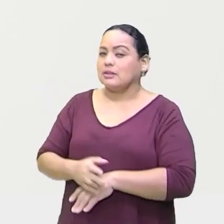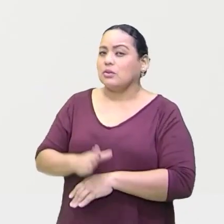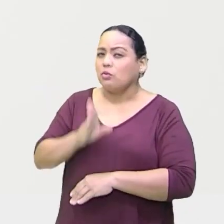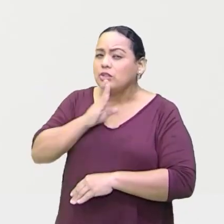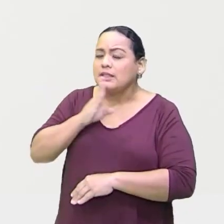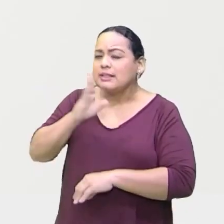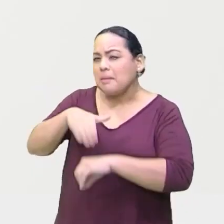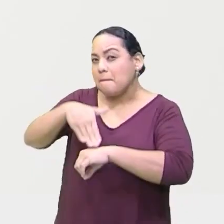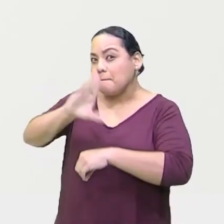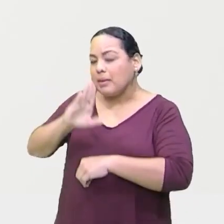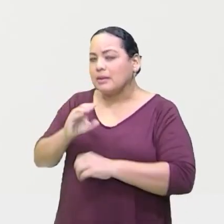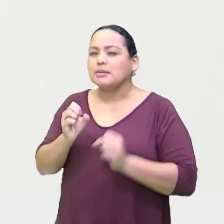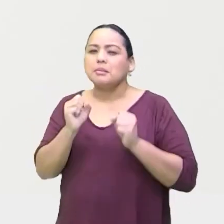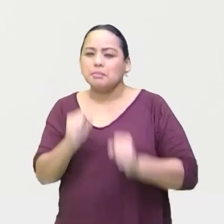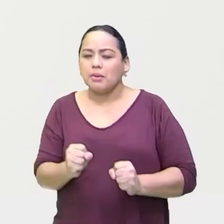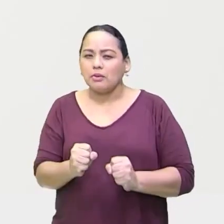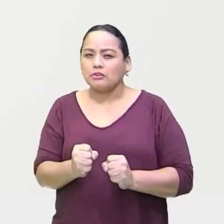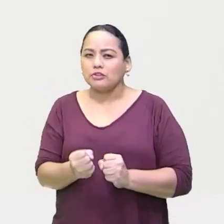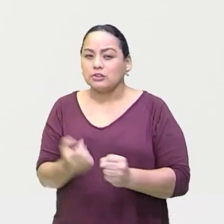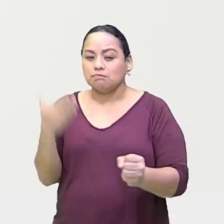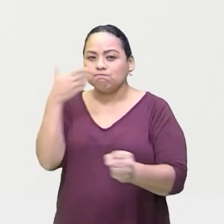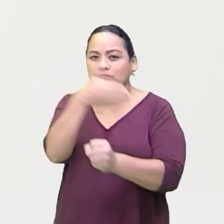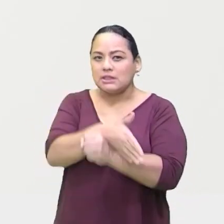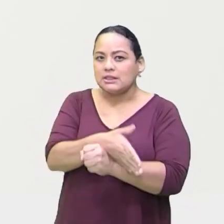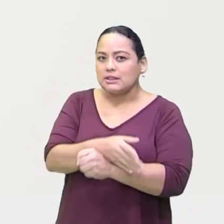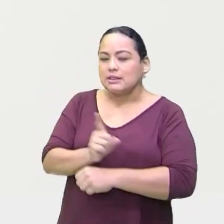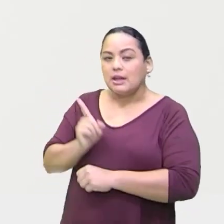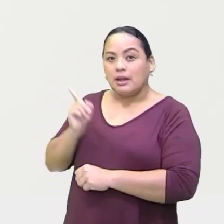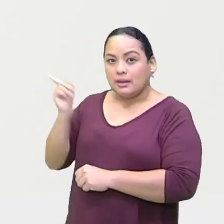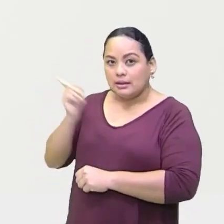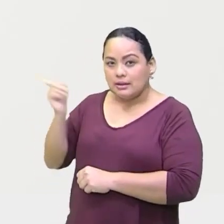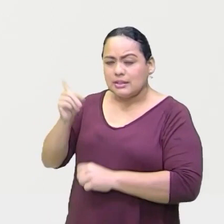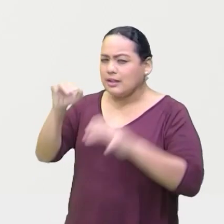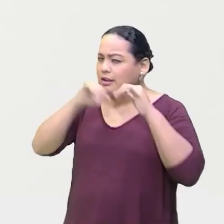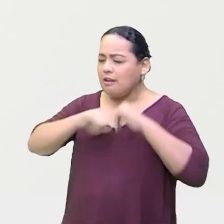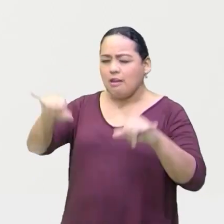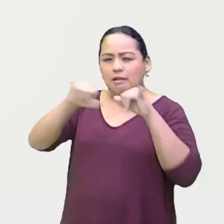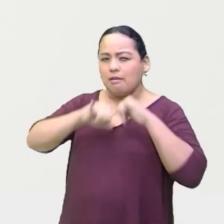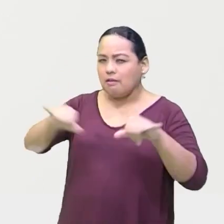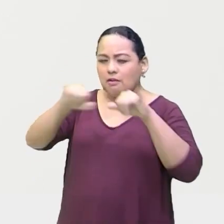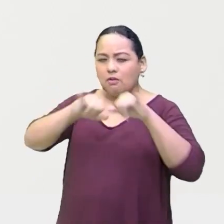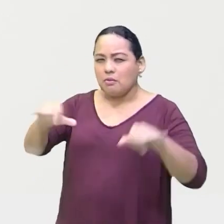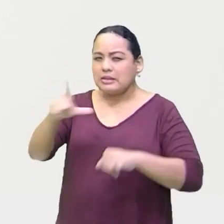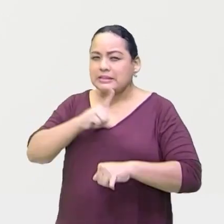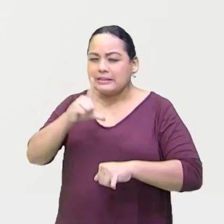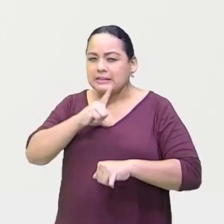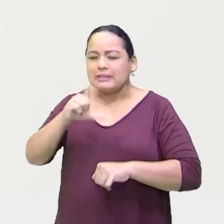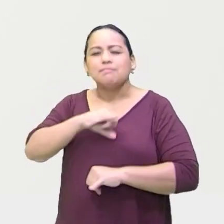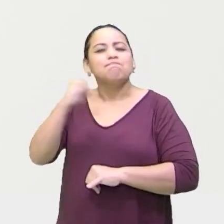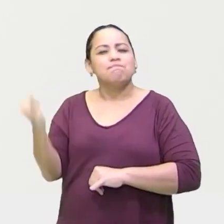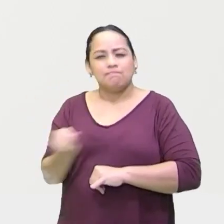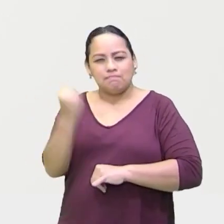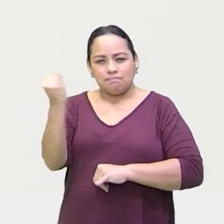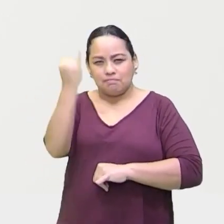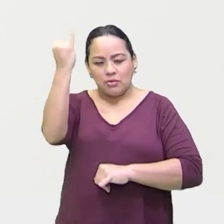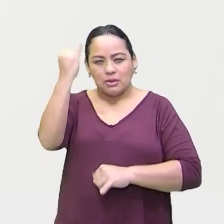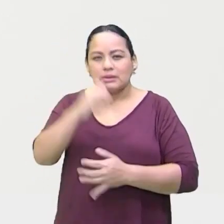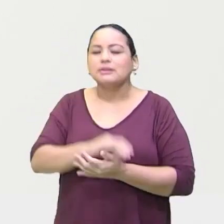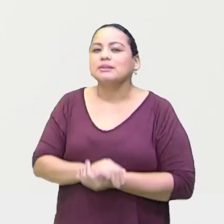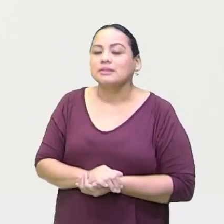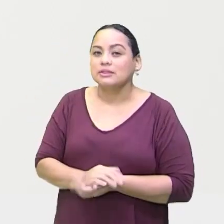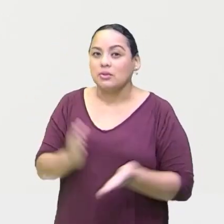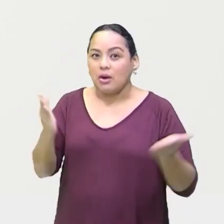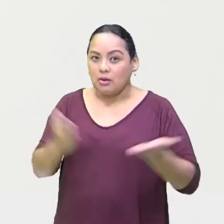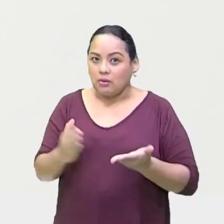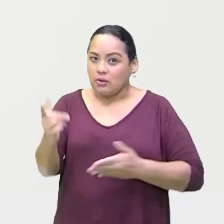sobre tirinhas, pode acessar esse site que tem muitas informações super importantes, ok? Então,